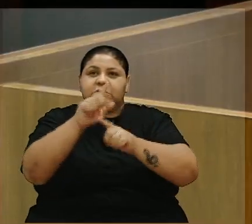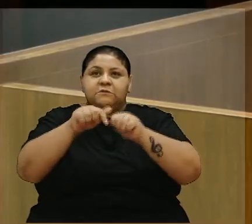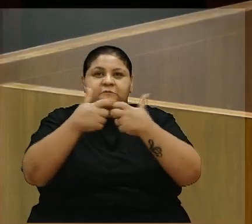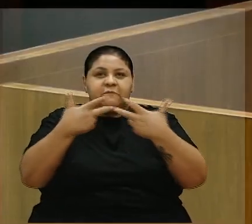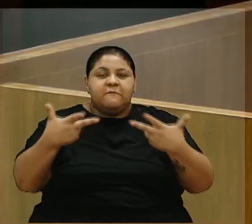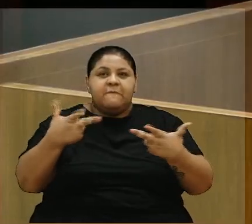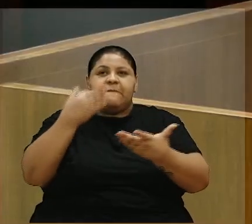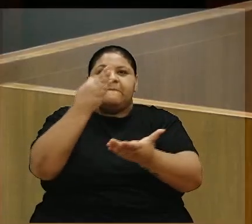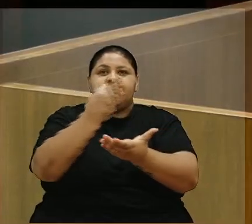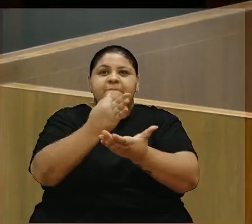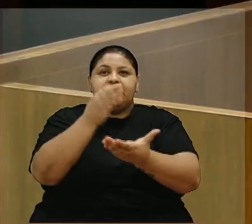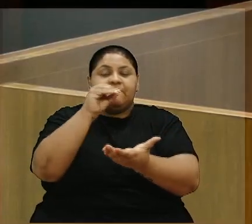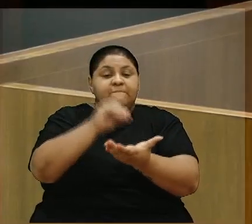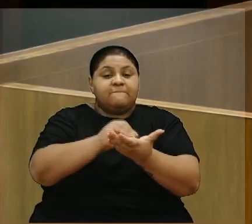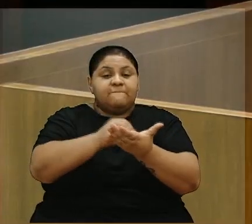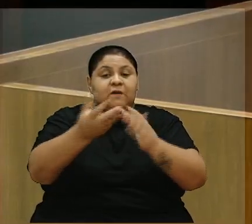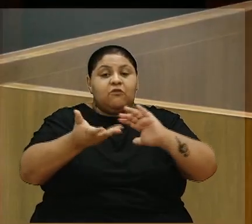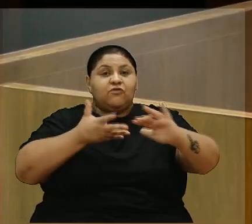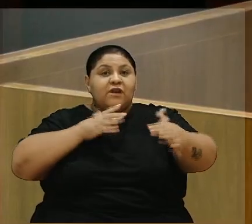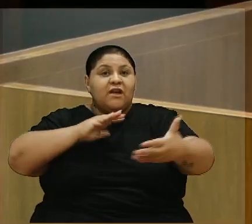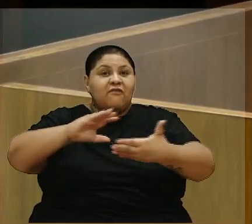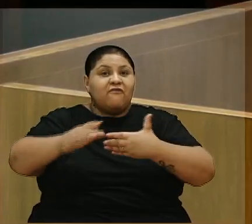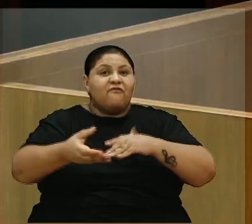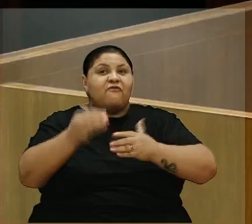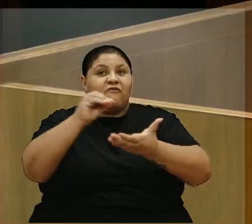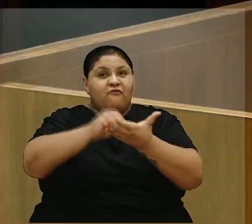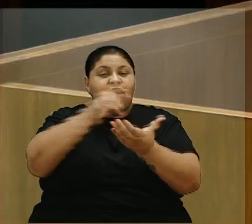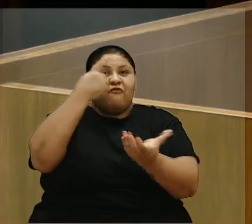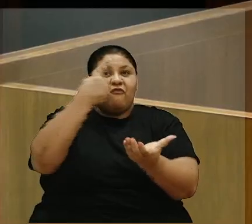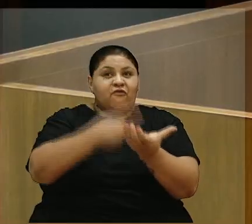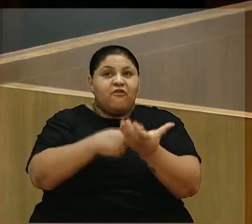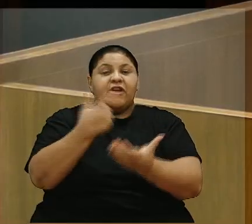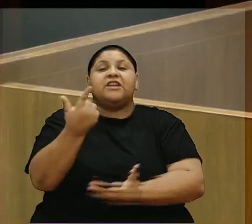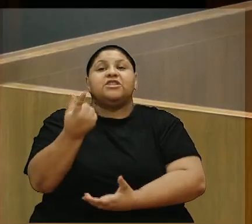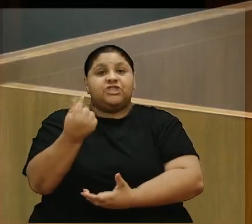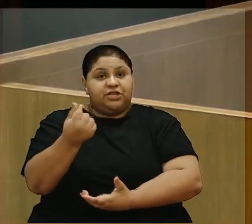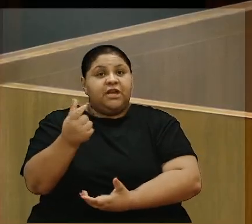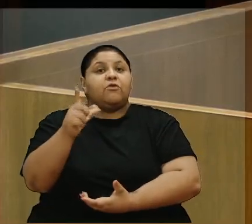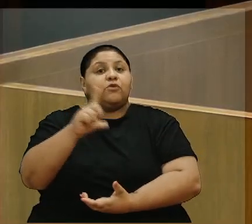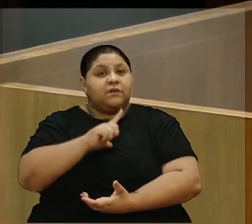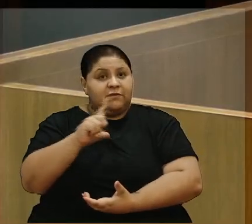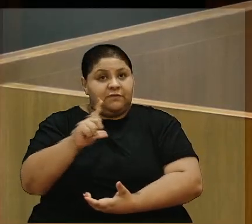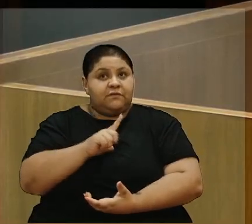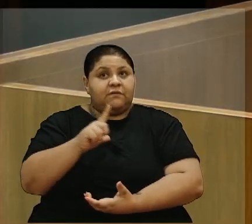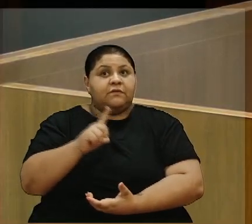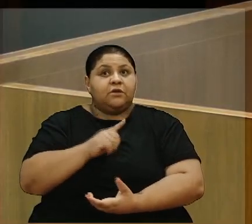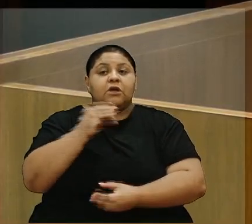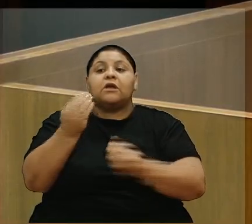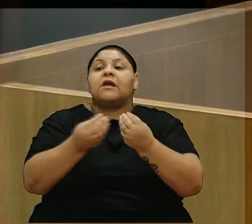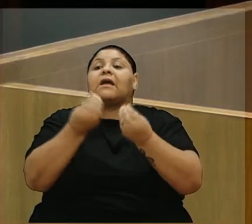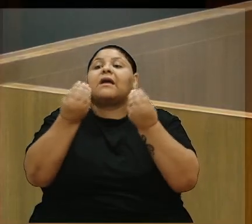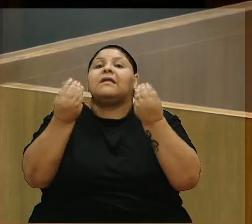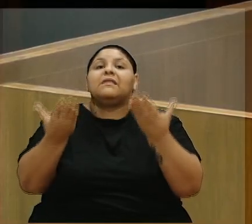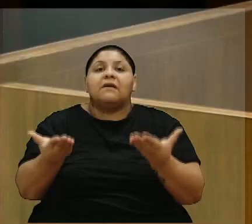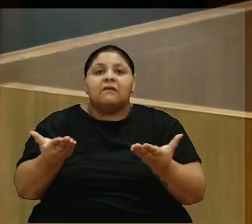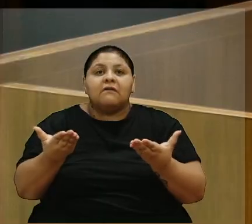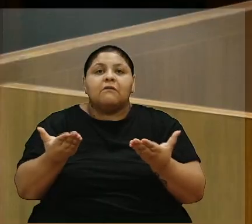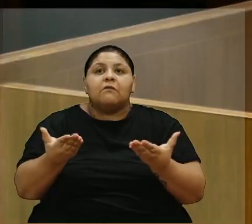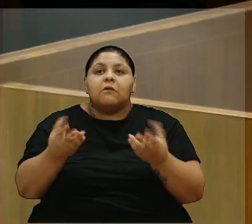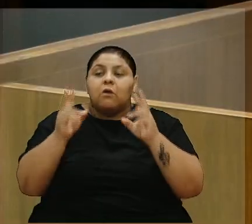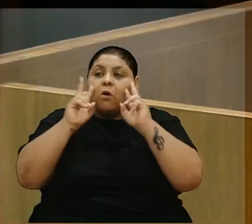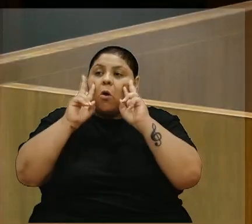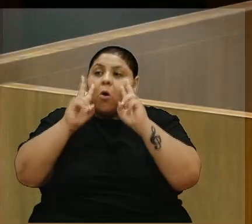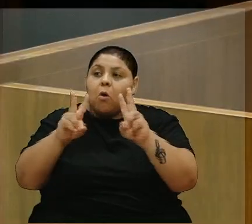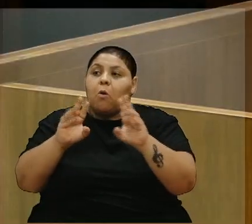empatia, comprometimento, porque dinheiro, como o Clayton disse, tem e aonde é que está. Olhem, vão nas